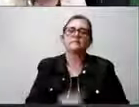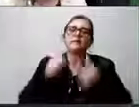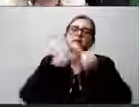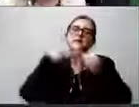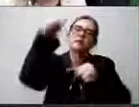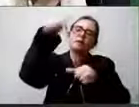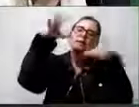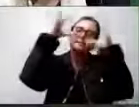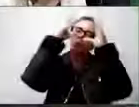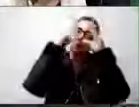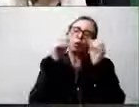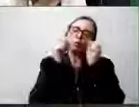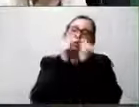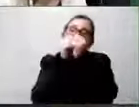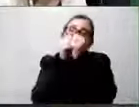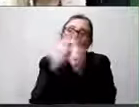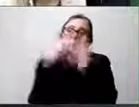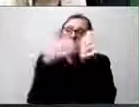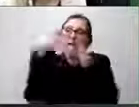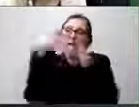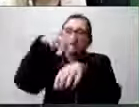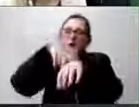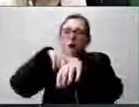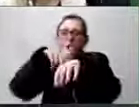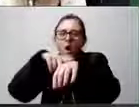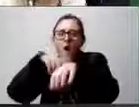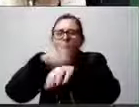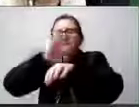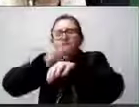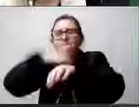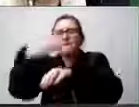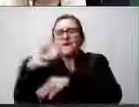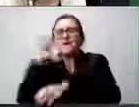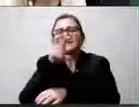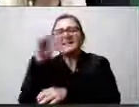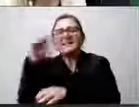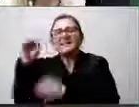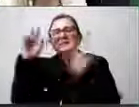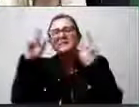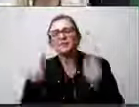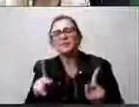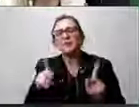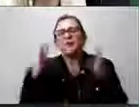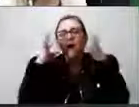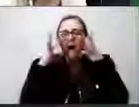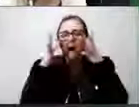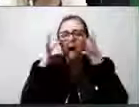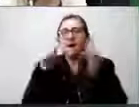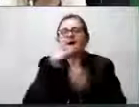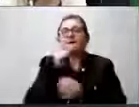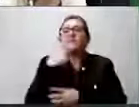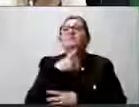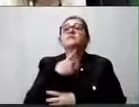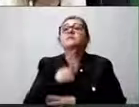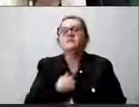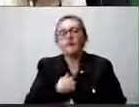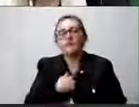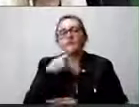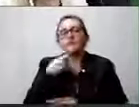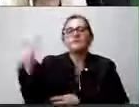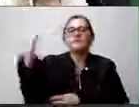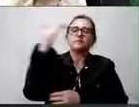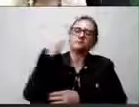aqui conosco, né, até essa hora, e tem mais de 500 pessoas ainda nos assistindo agora, que gostaram aí do que vocês